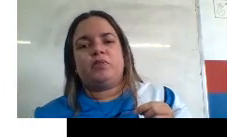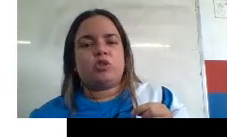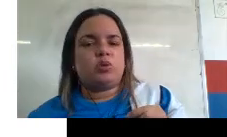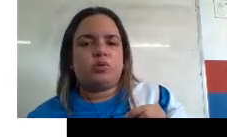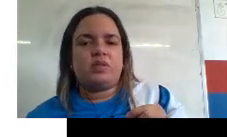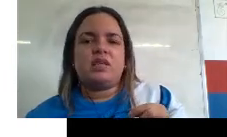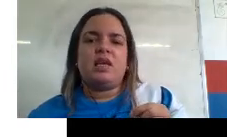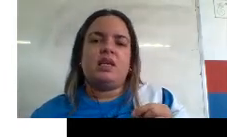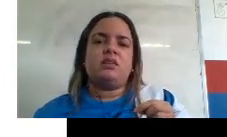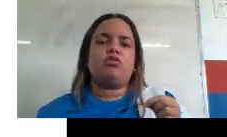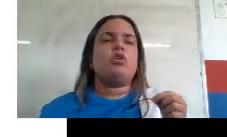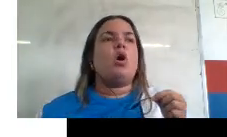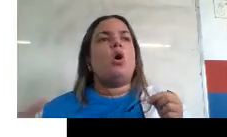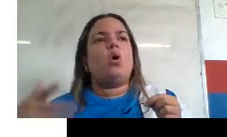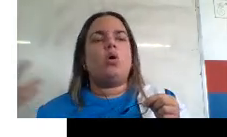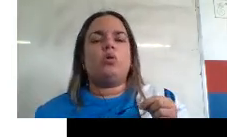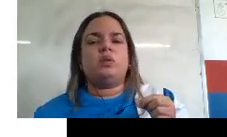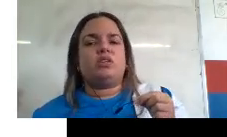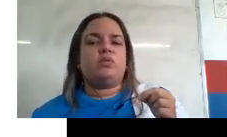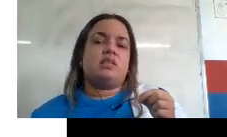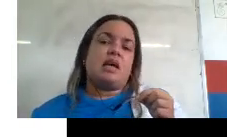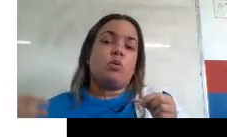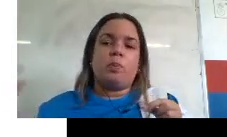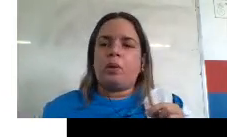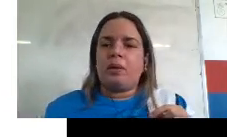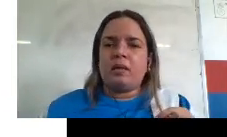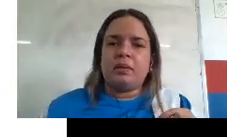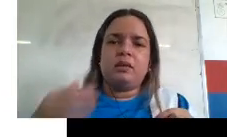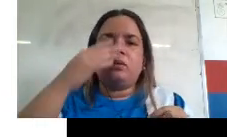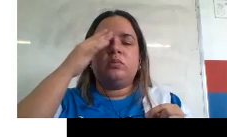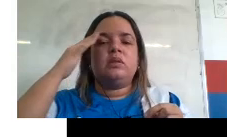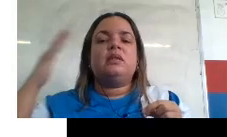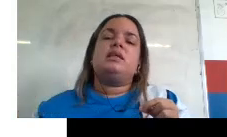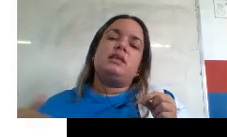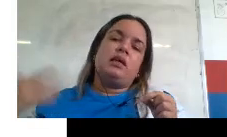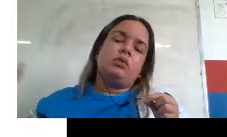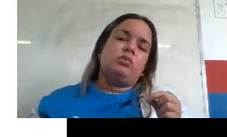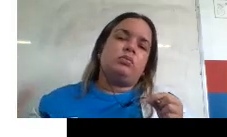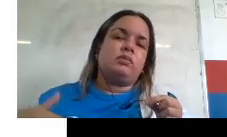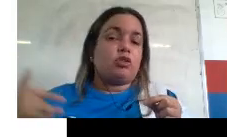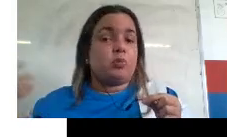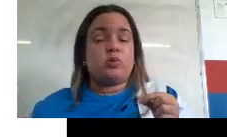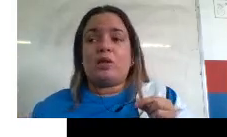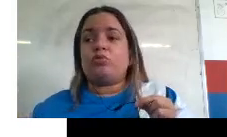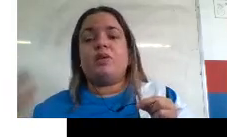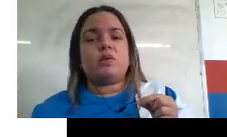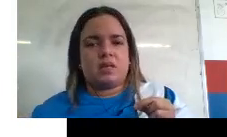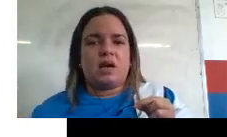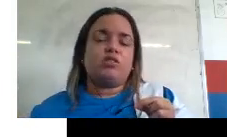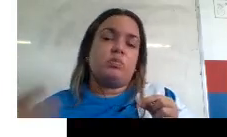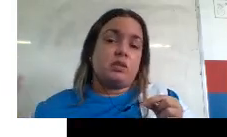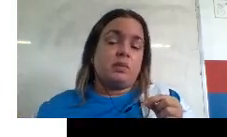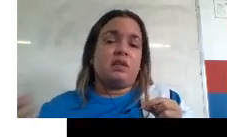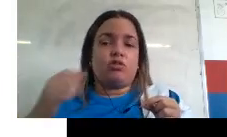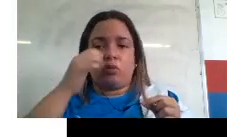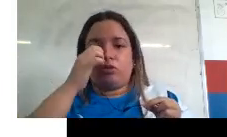têm professores suficientes, ou muitas vezes há algum problema, então não, os alunos ficam sem